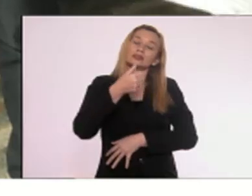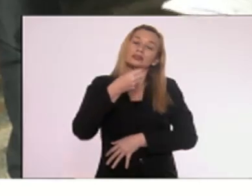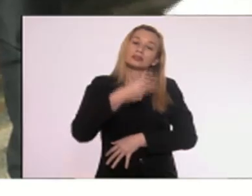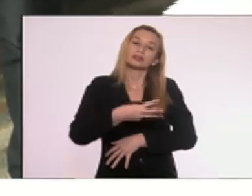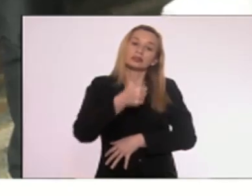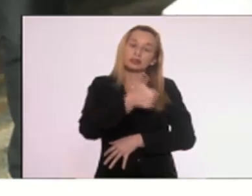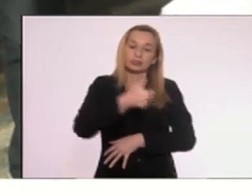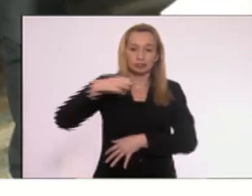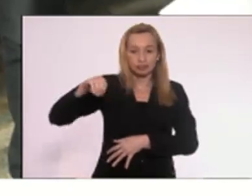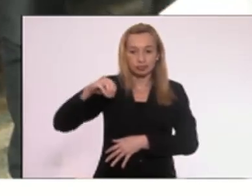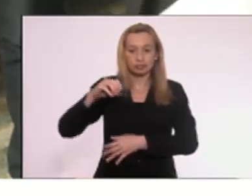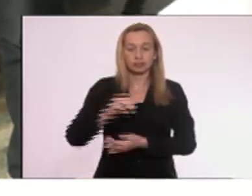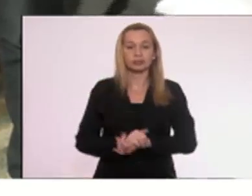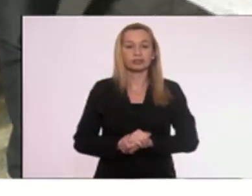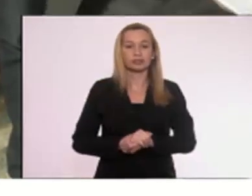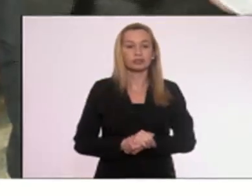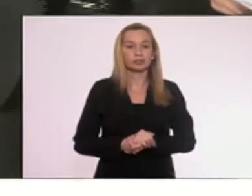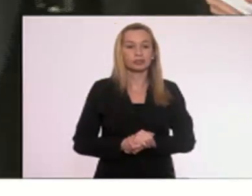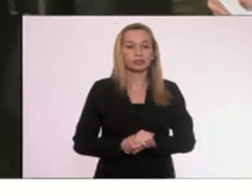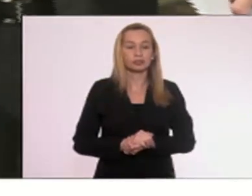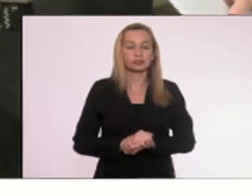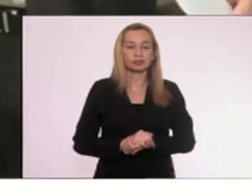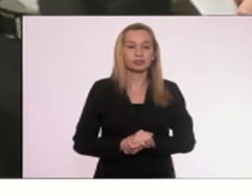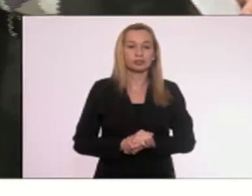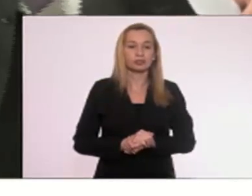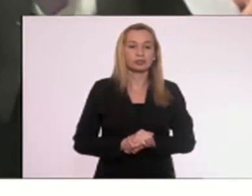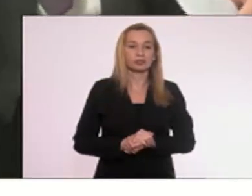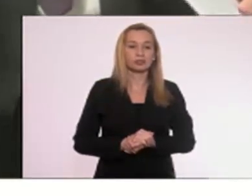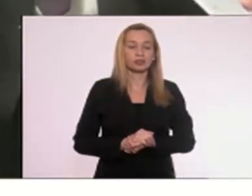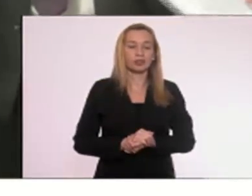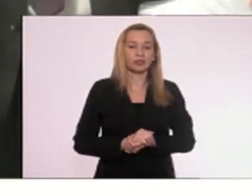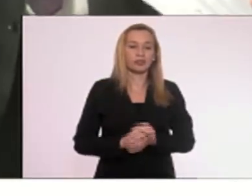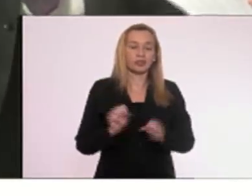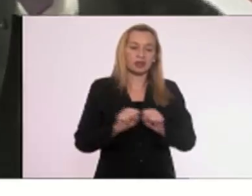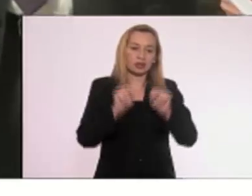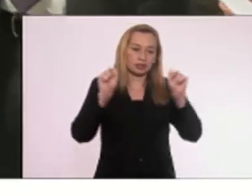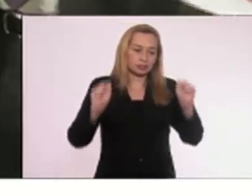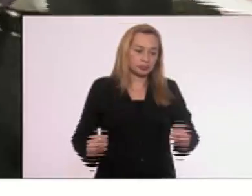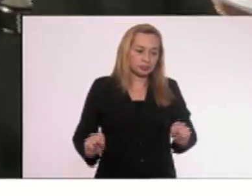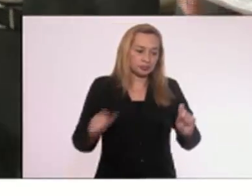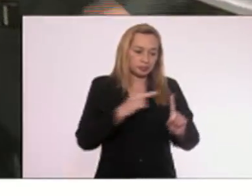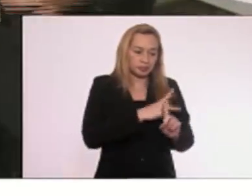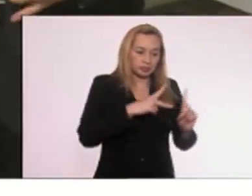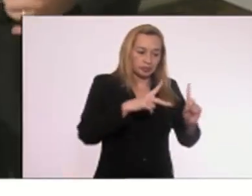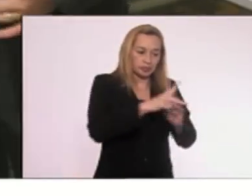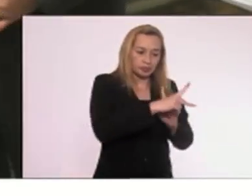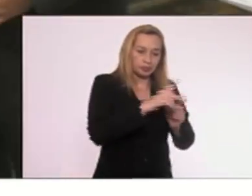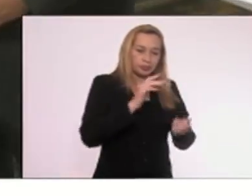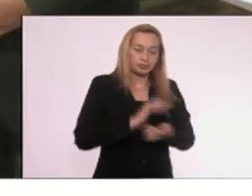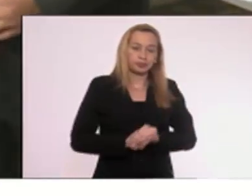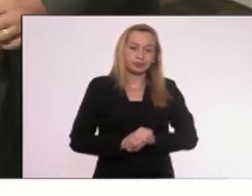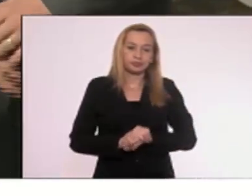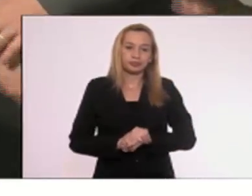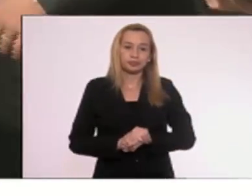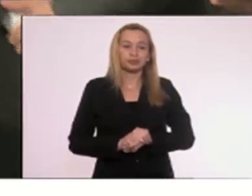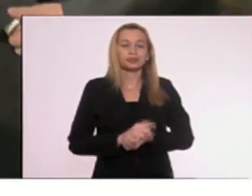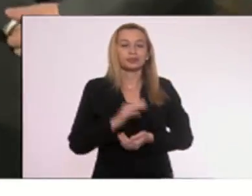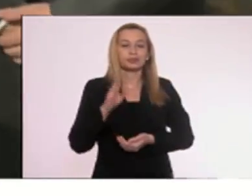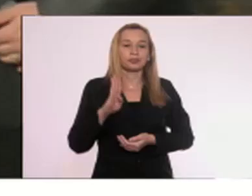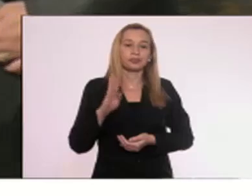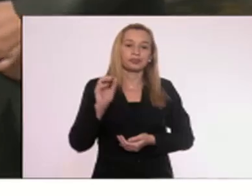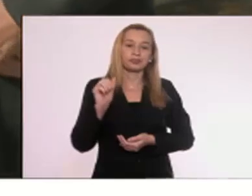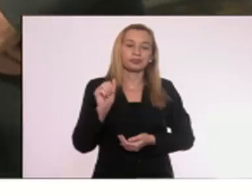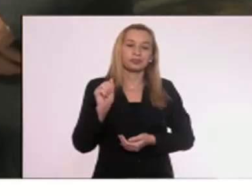2010, que diz respeito ao sistema de previdência do